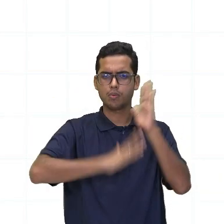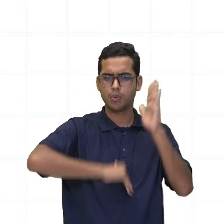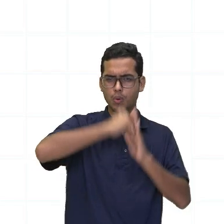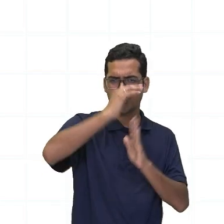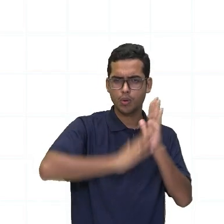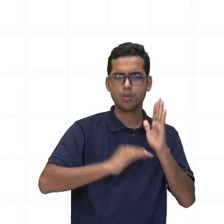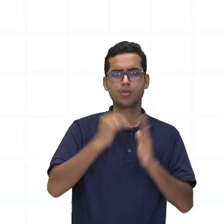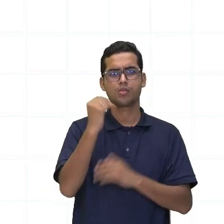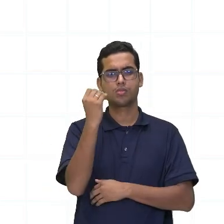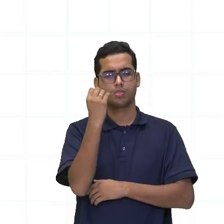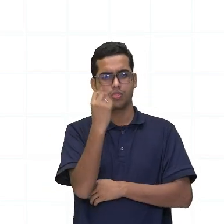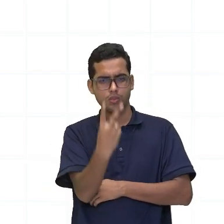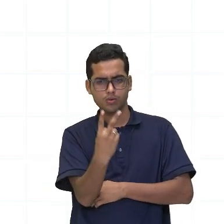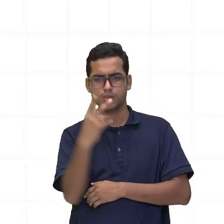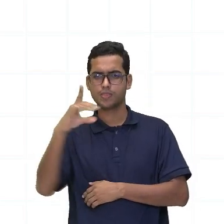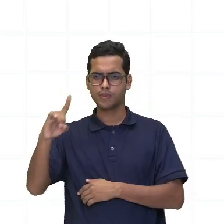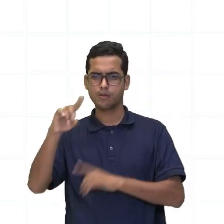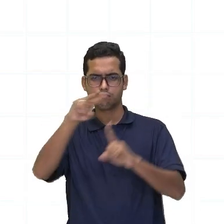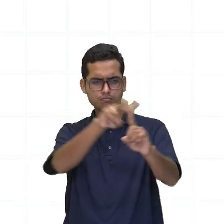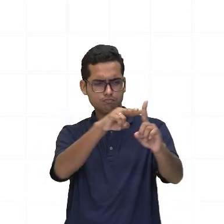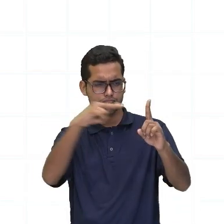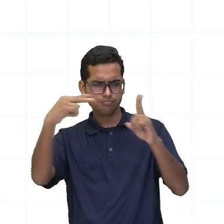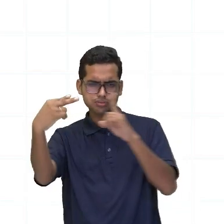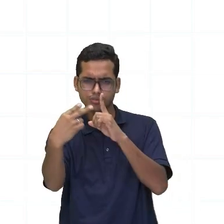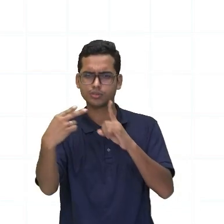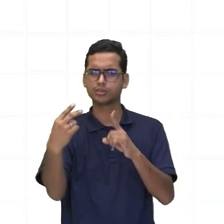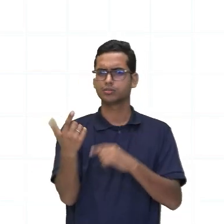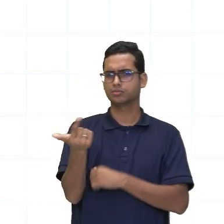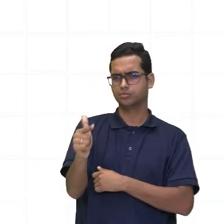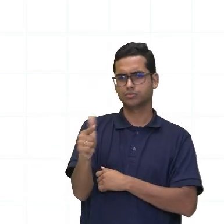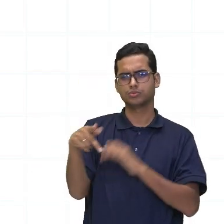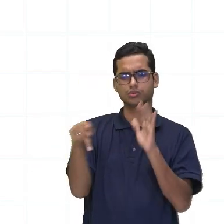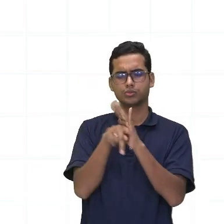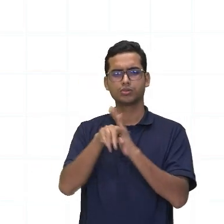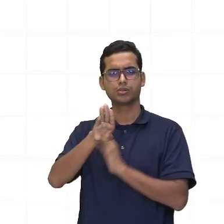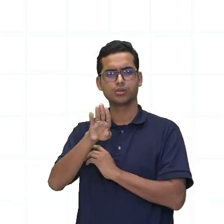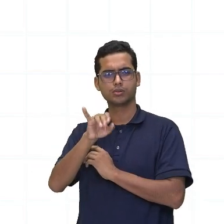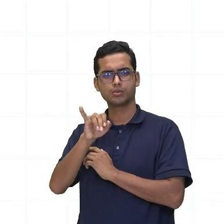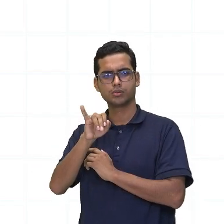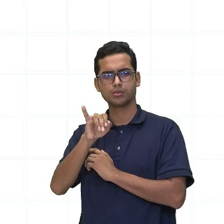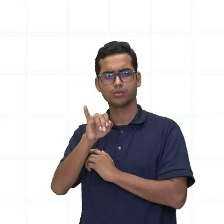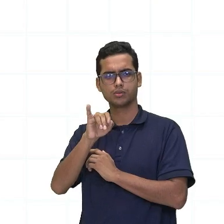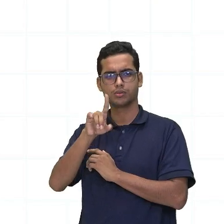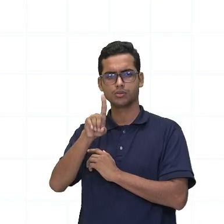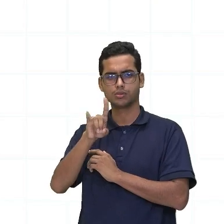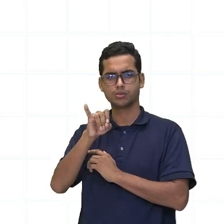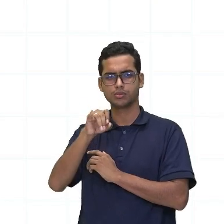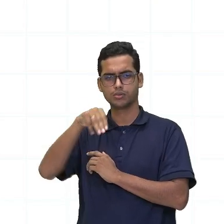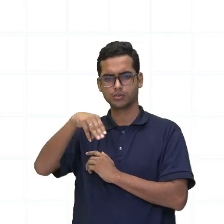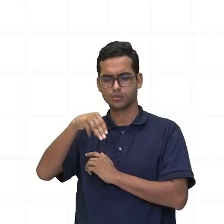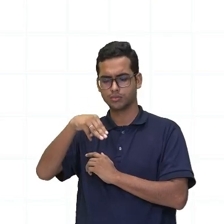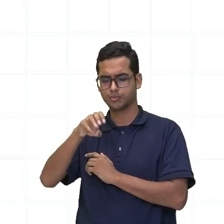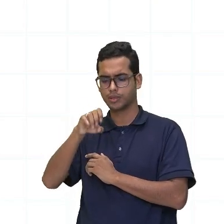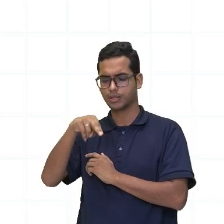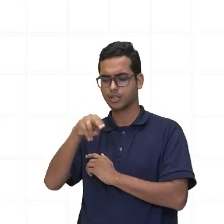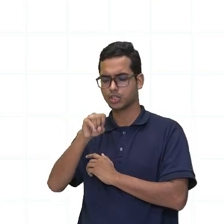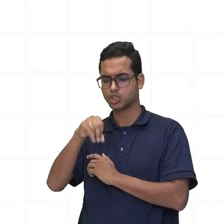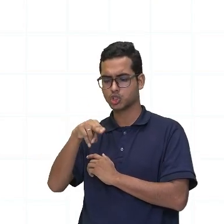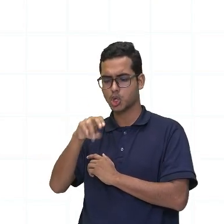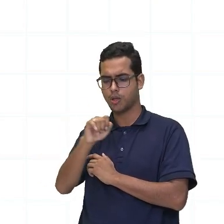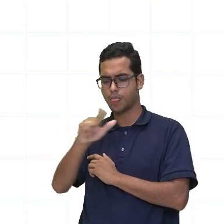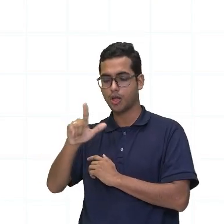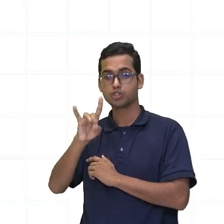tem perspectiva. Ora, o que é bidimensional? Ele só tem altura e largura. Ele não